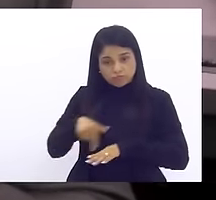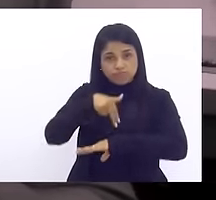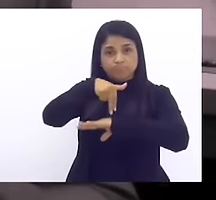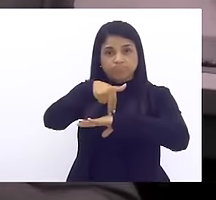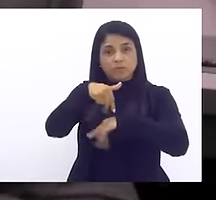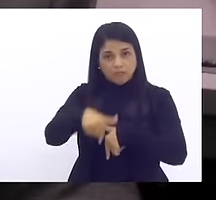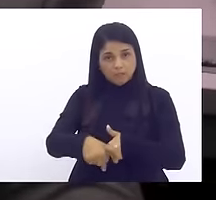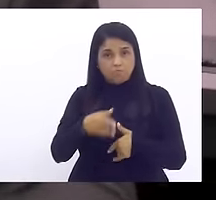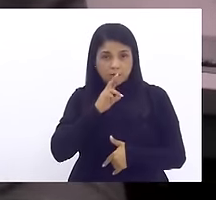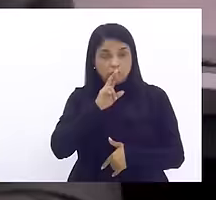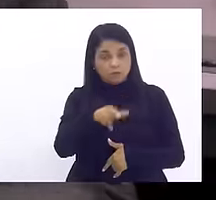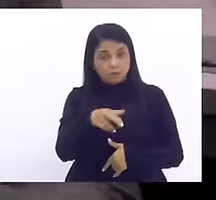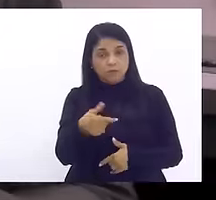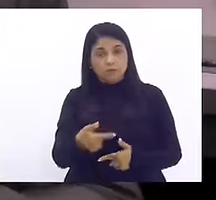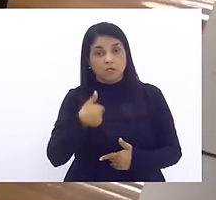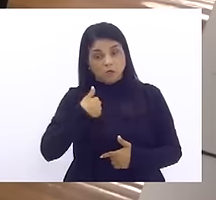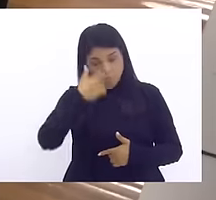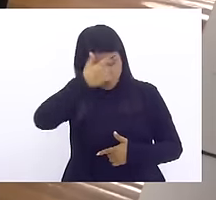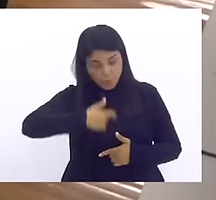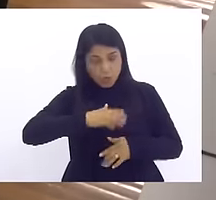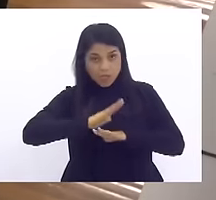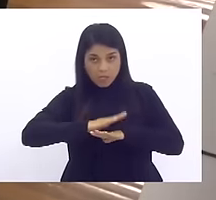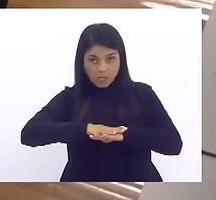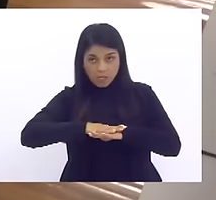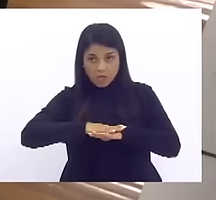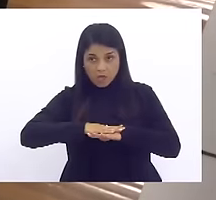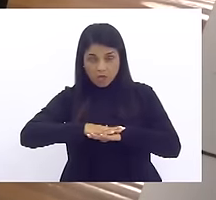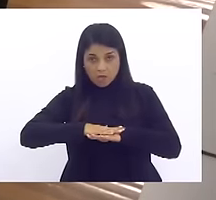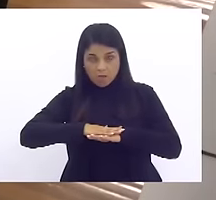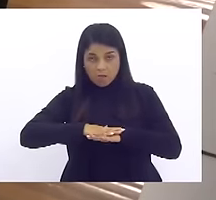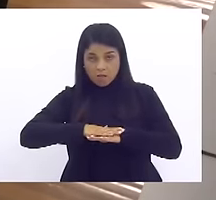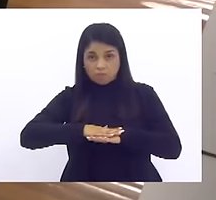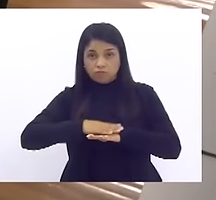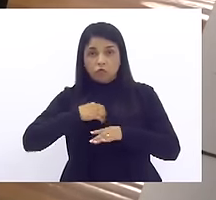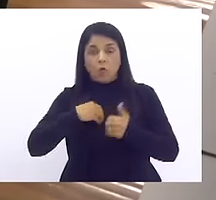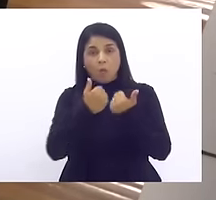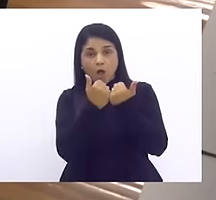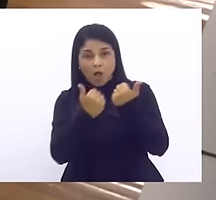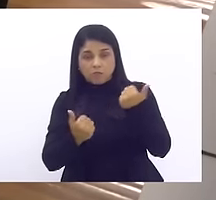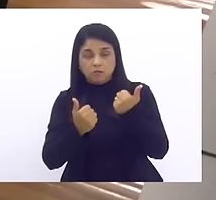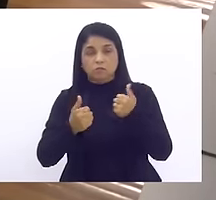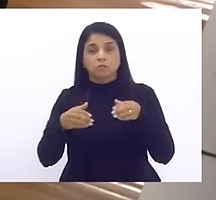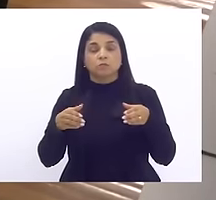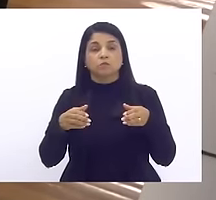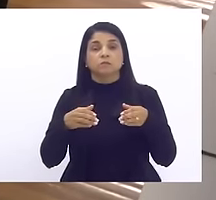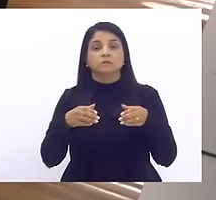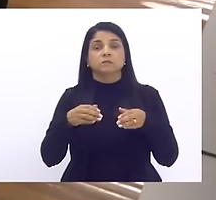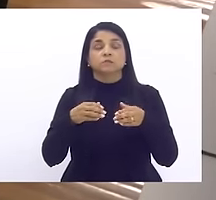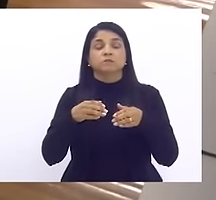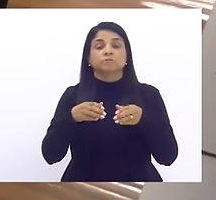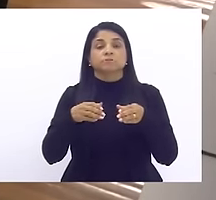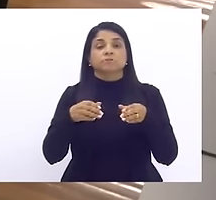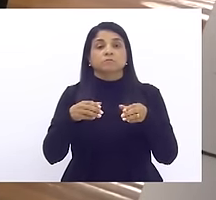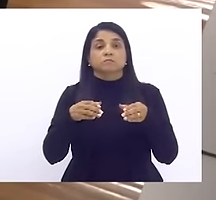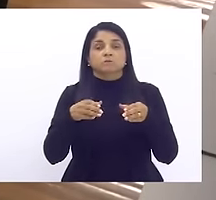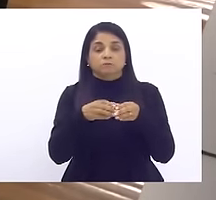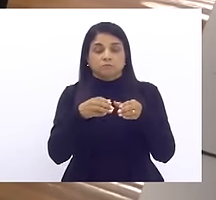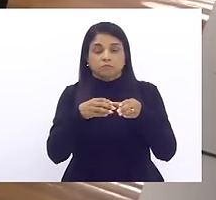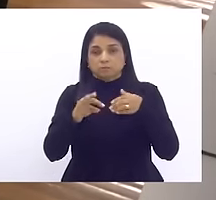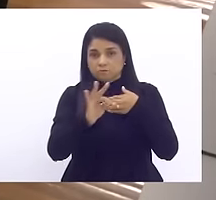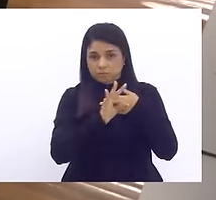estamos falo por mim desculpa mas eu falo por mim como assim eu sou da diretoria técnica operacional que eu estou